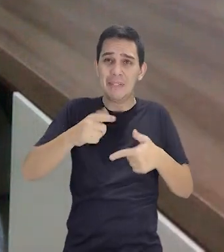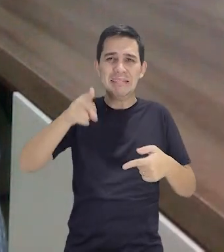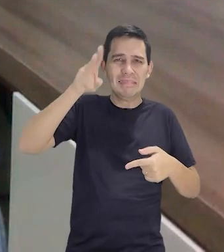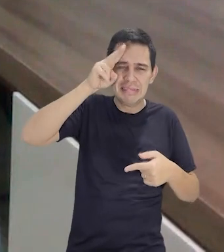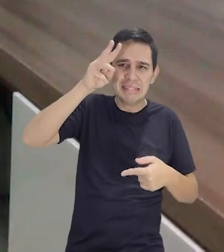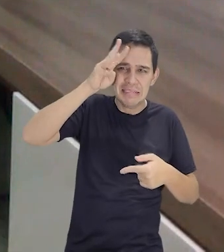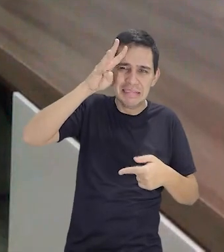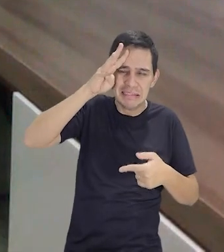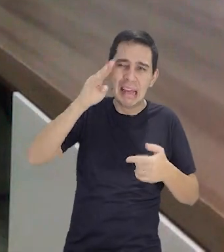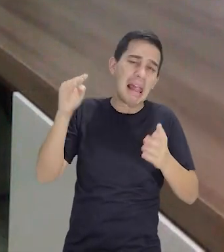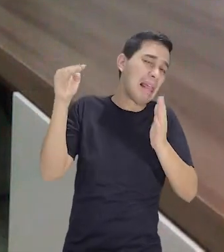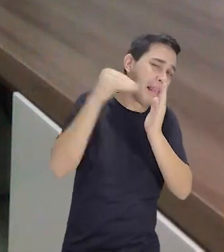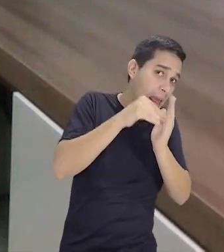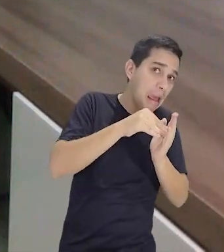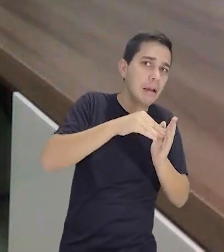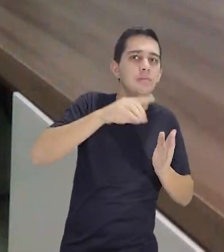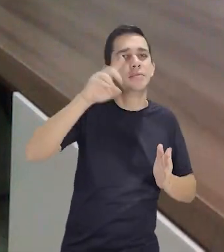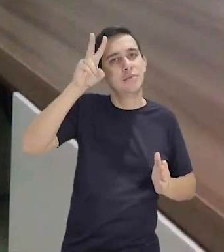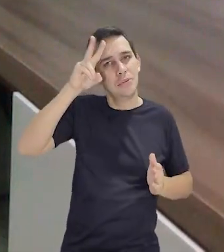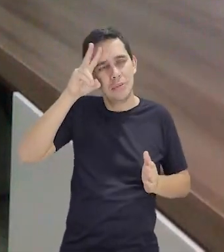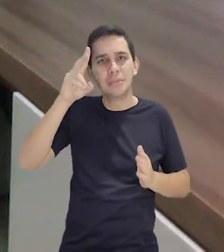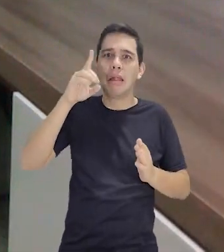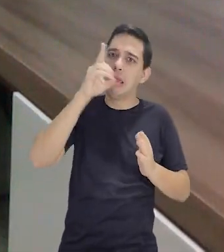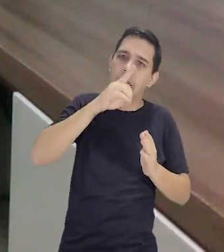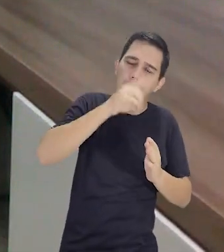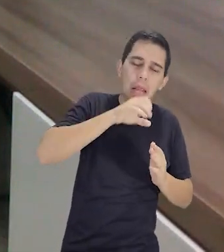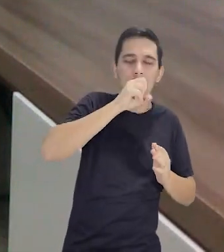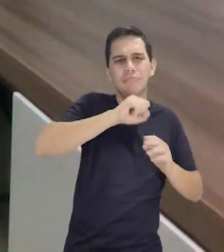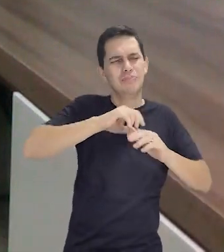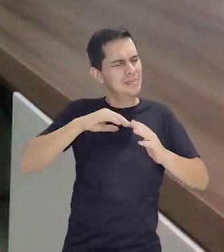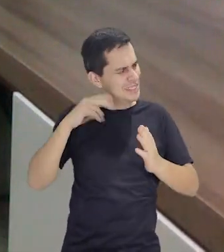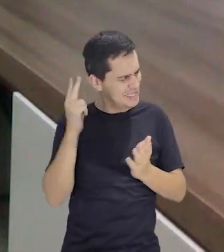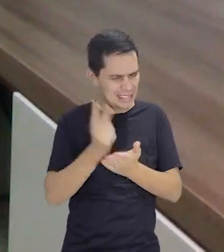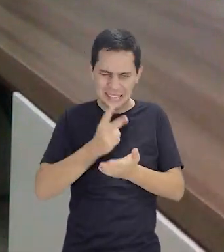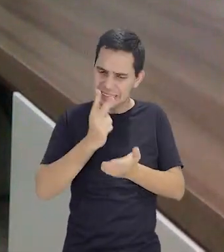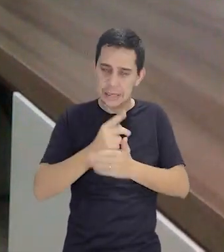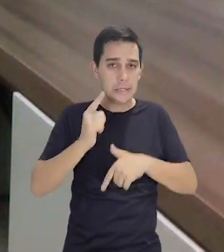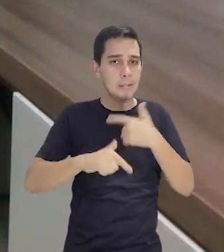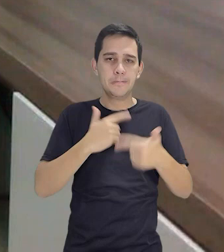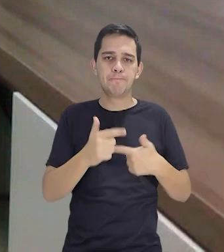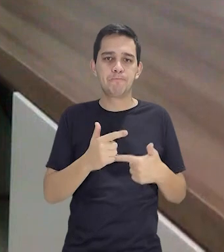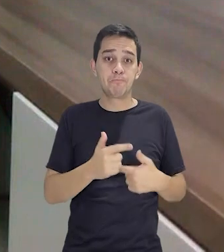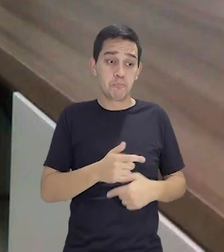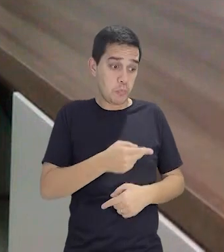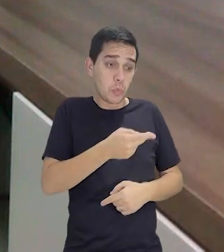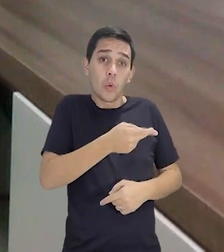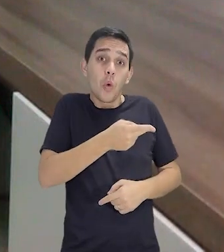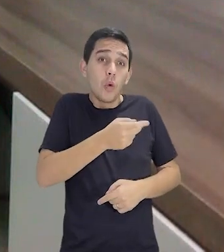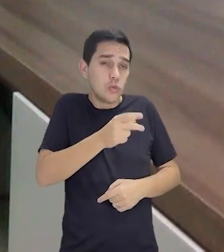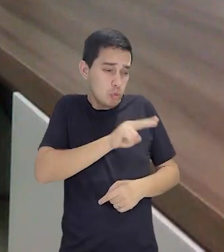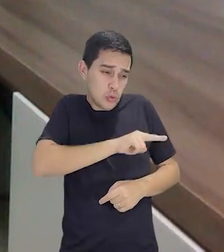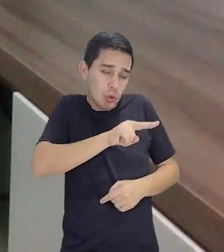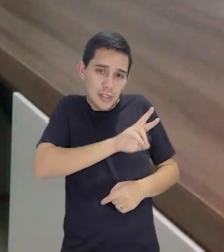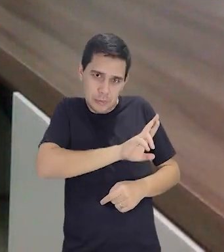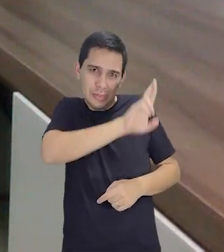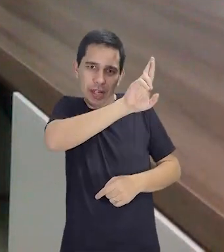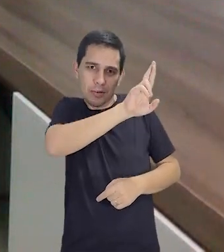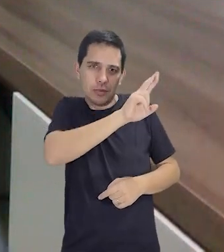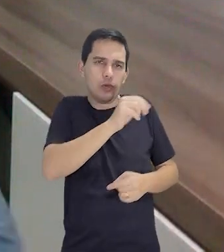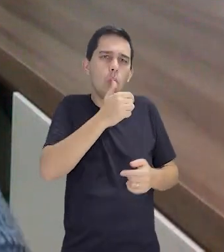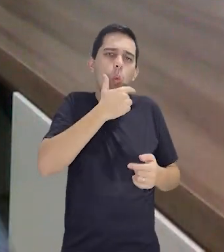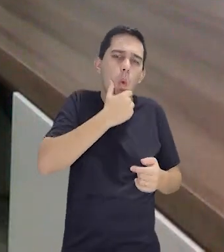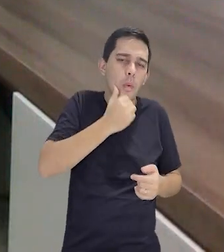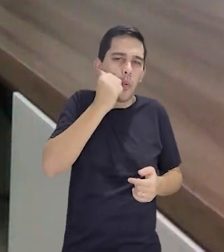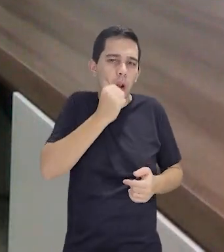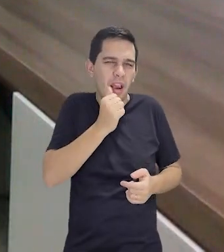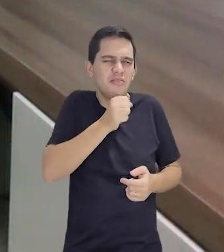os empregadores já tinham 50 anos na época, então eles já tinham, né, uma idade já bem avançada e